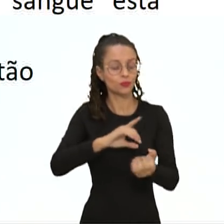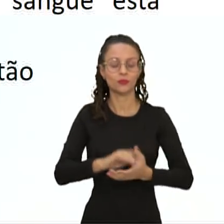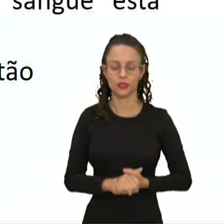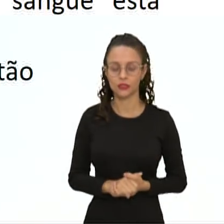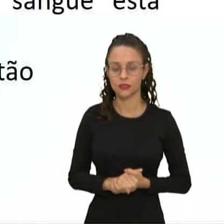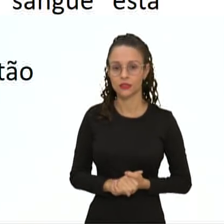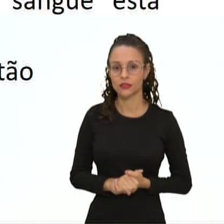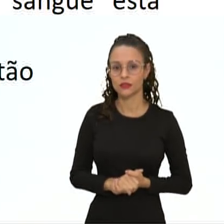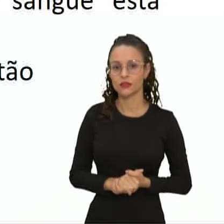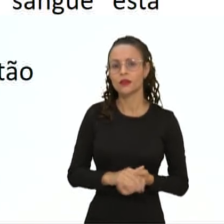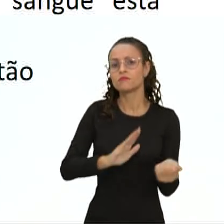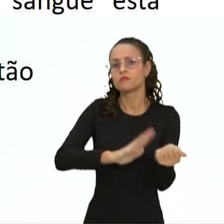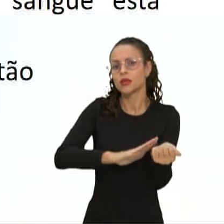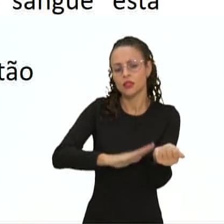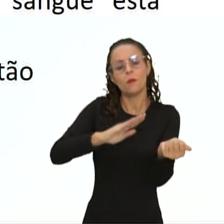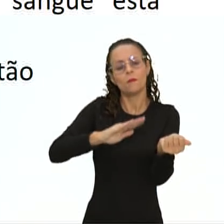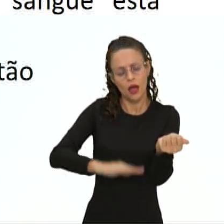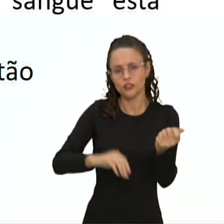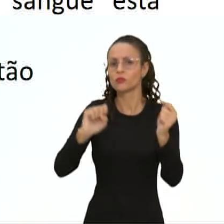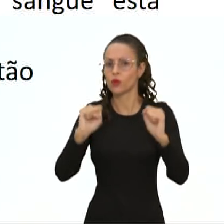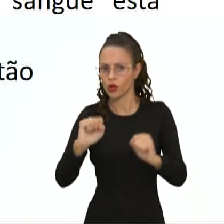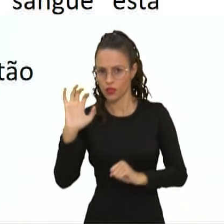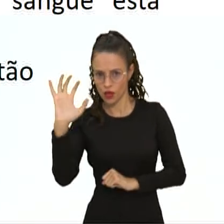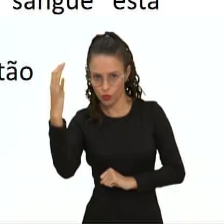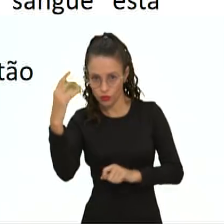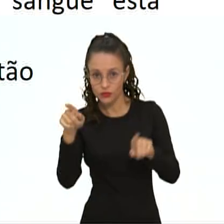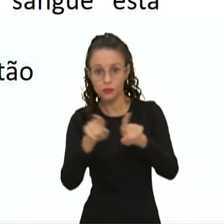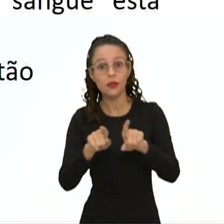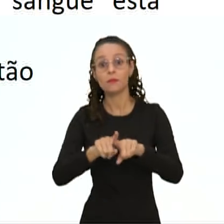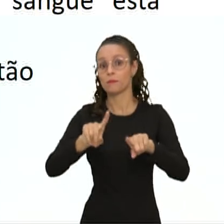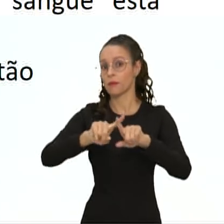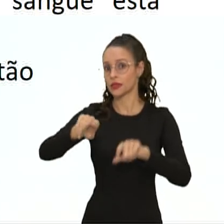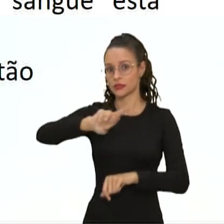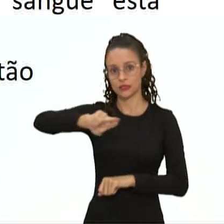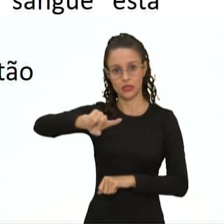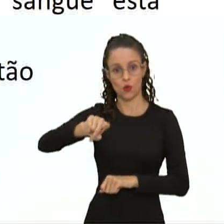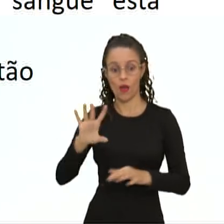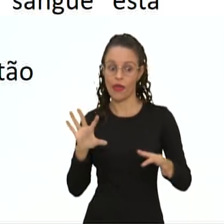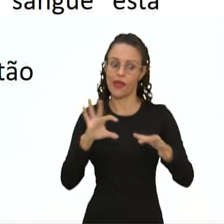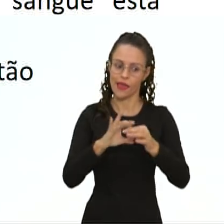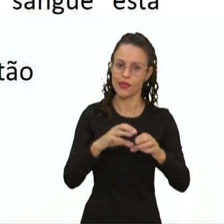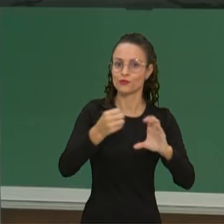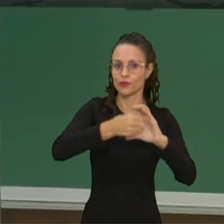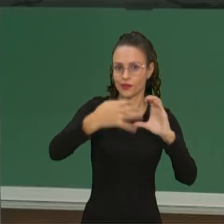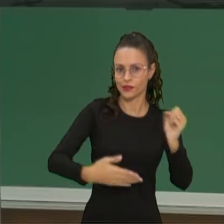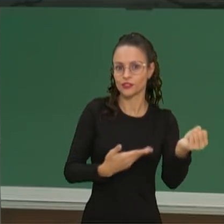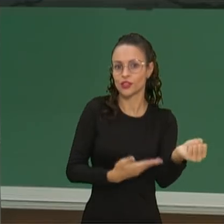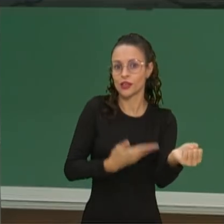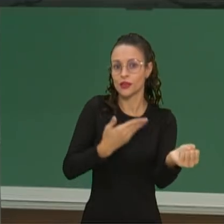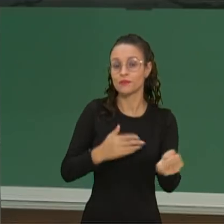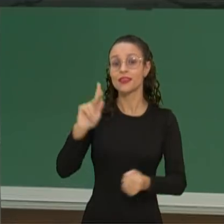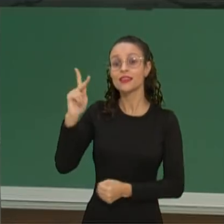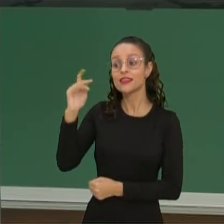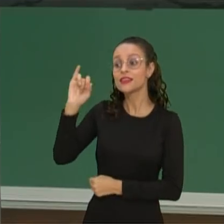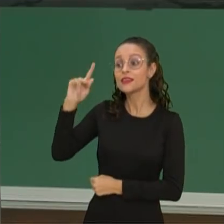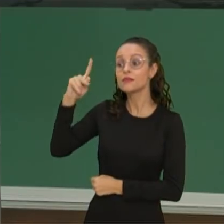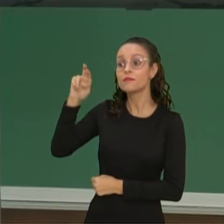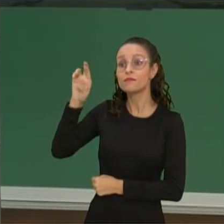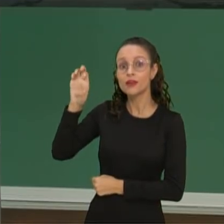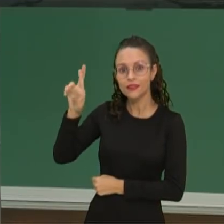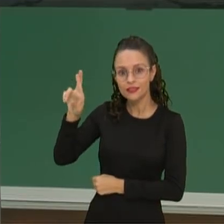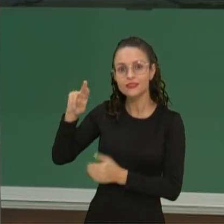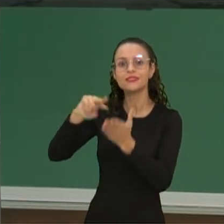A pressão baixa pode acontecer também, né? Mas não é isso que caracteriza a hipertensão. O nome já diz hiper, quer